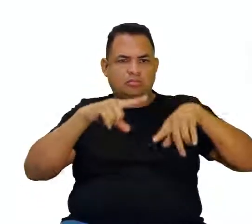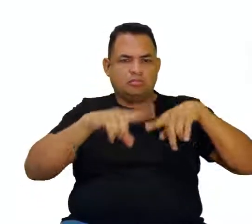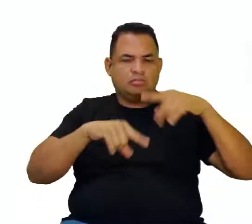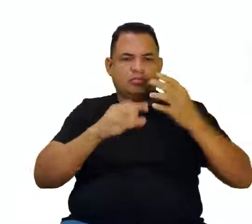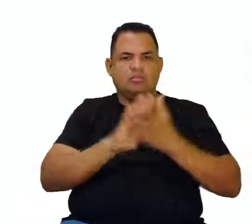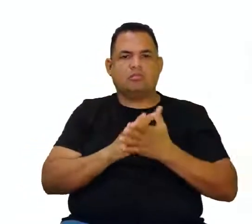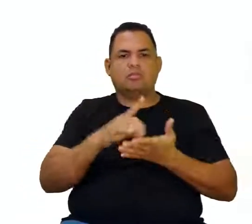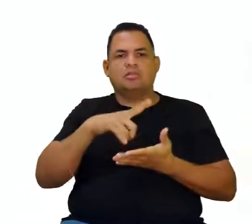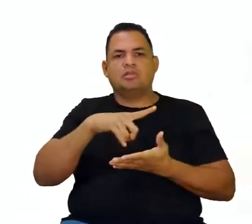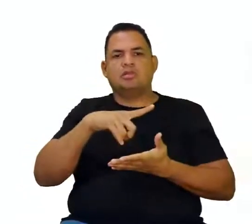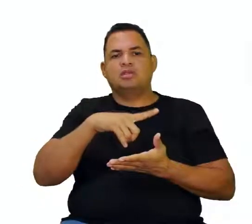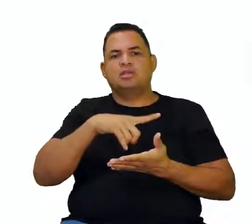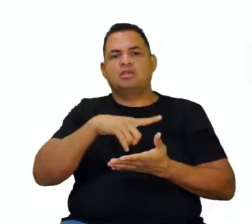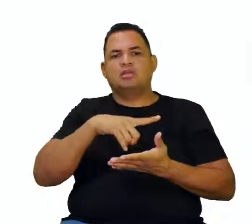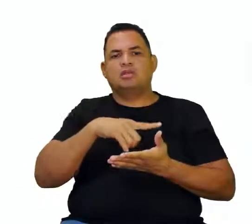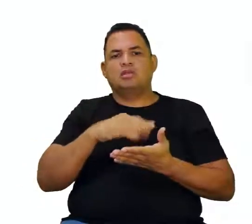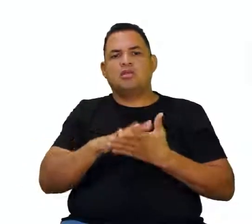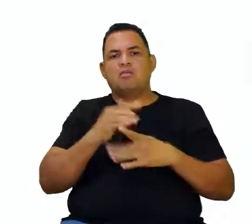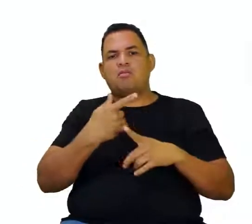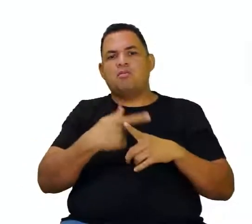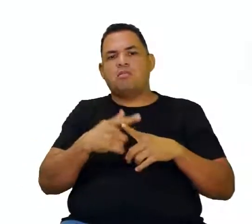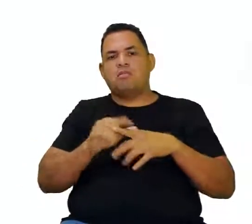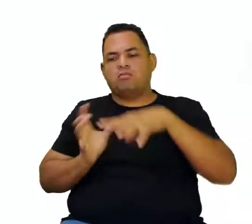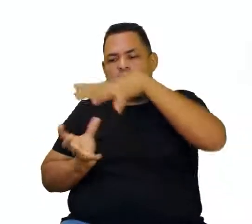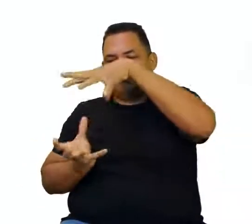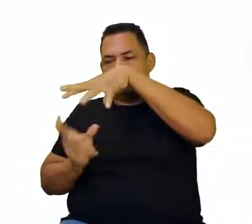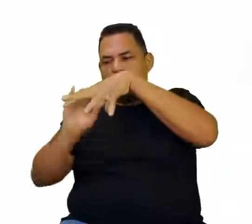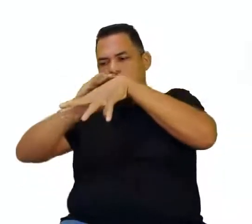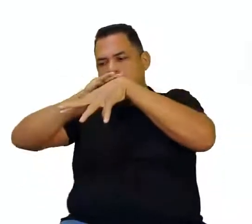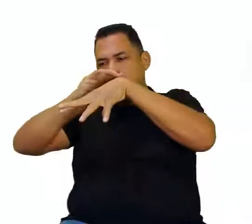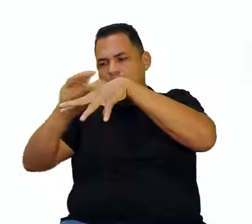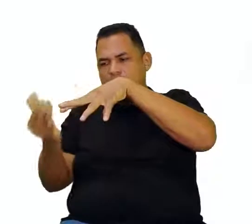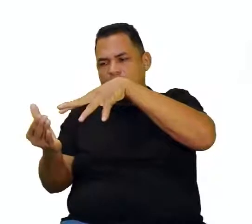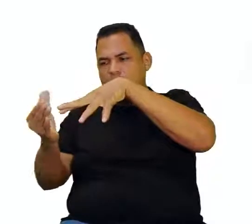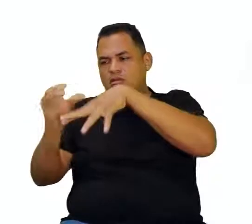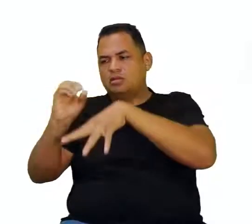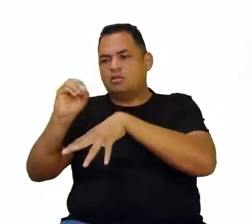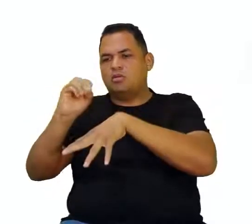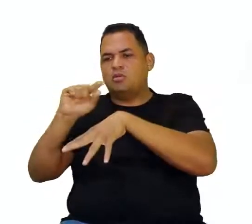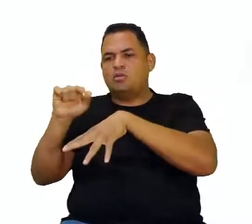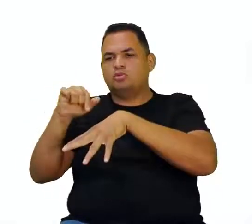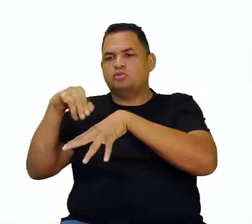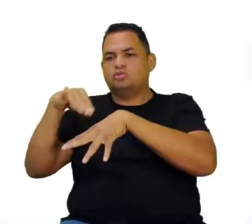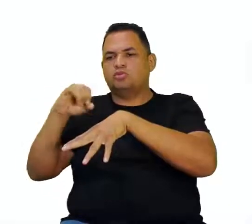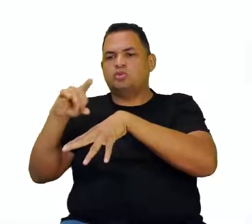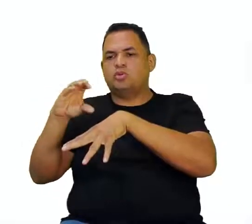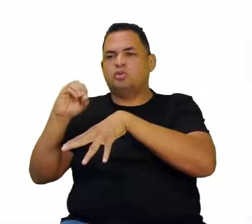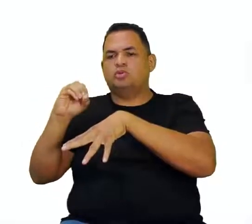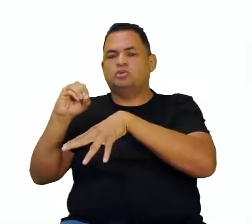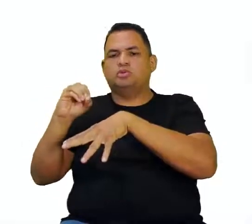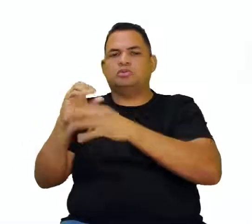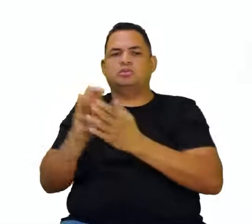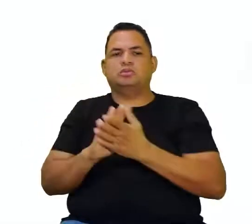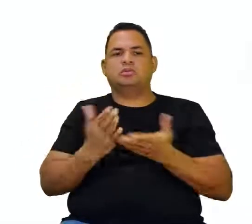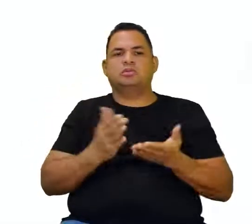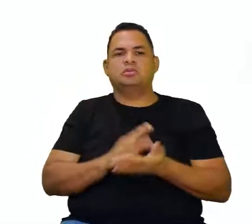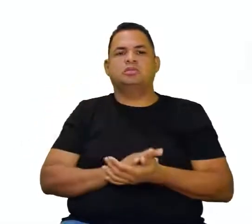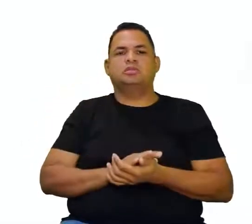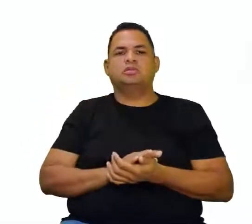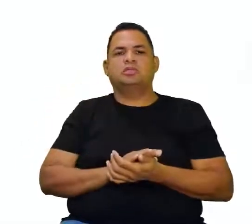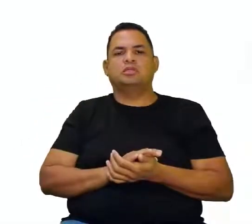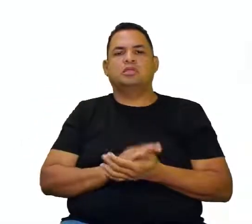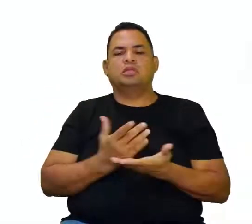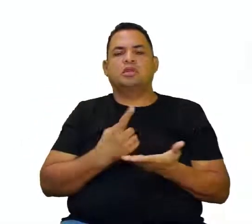dos produtos que causam danos à camada de ozônio. Ele é considerado um